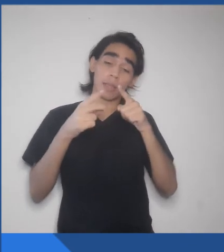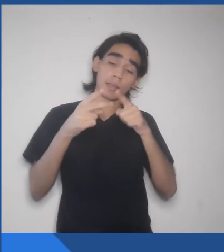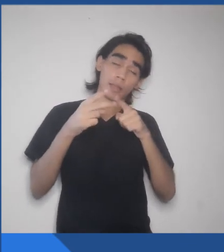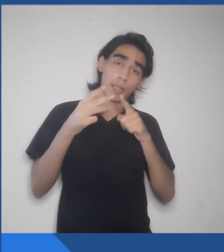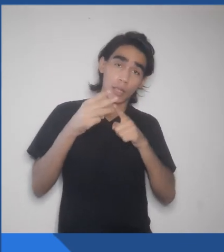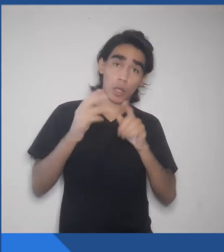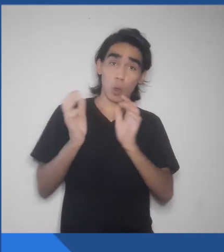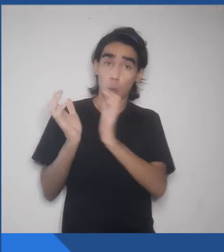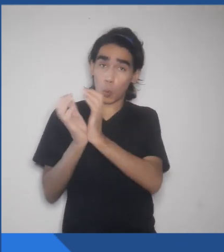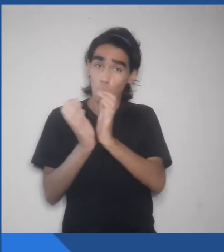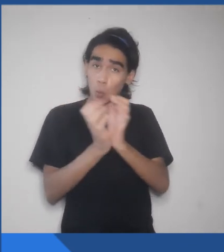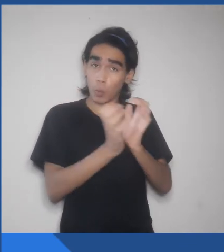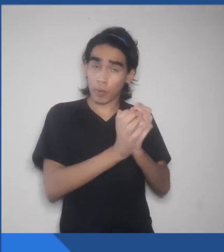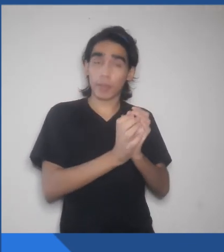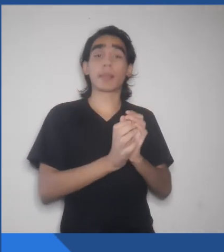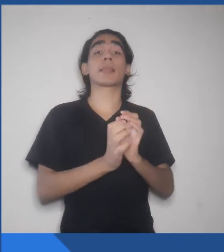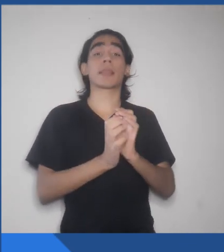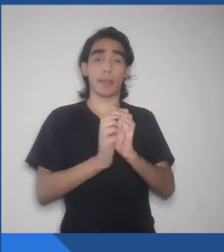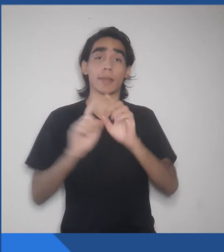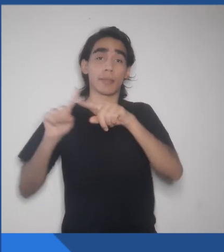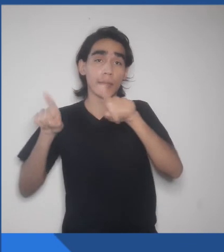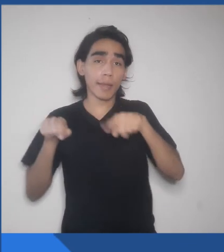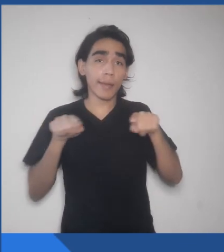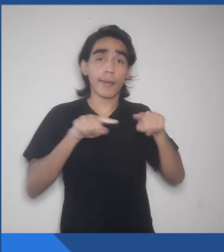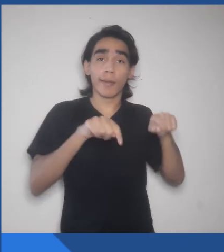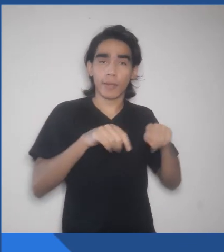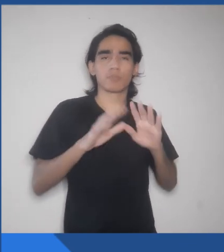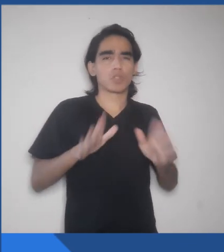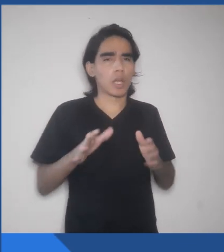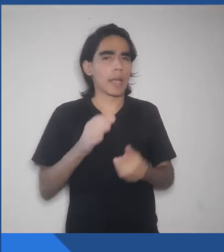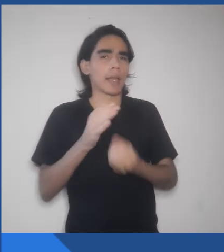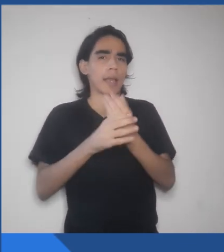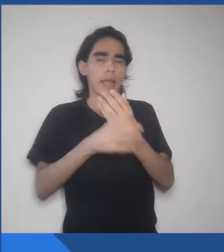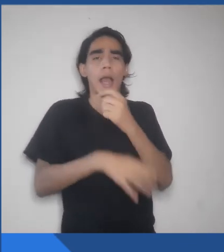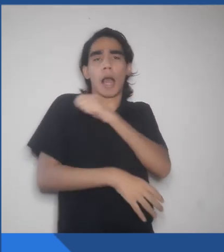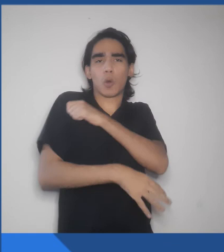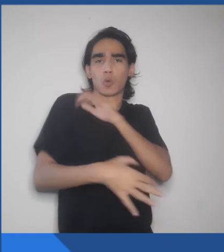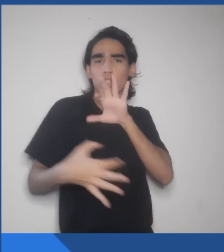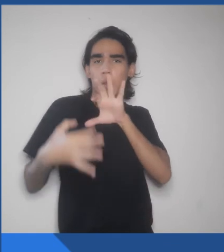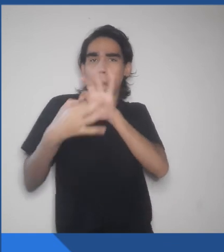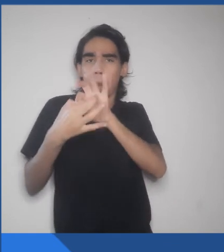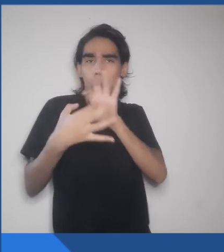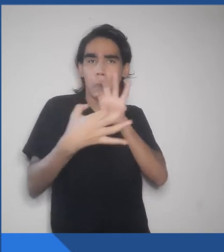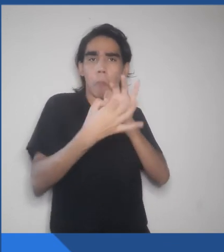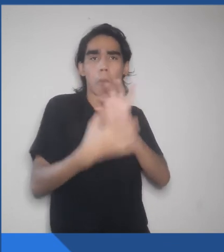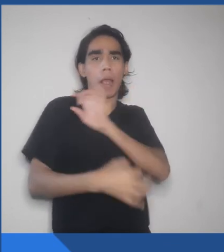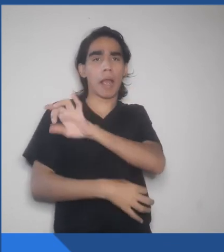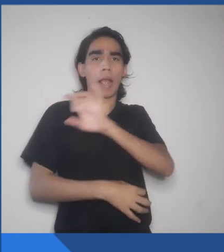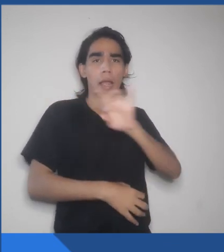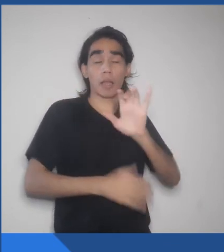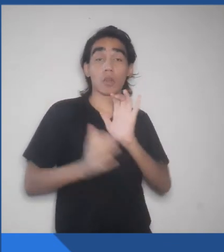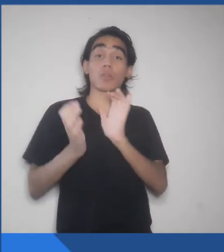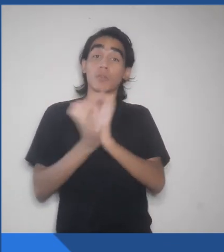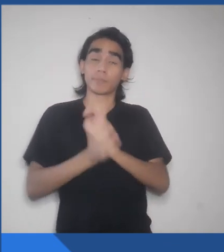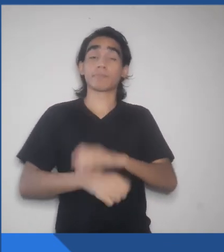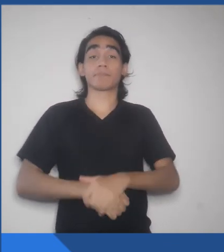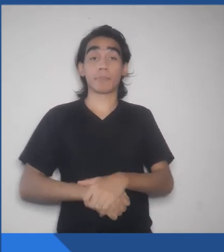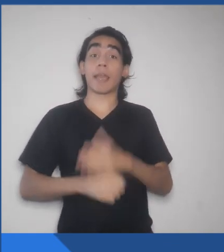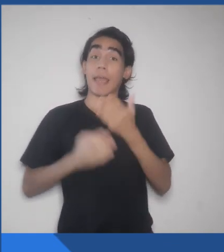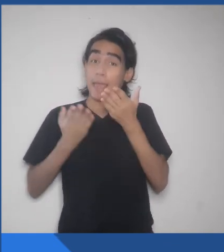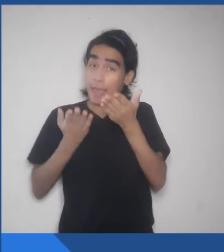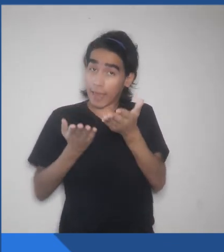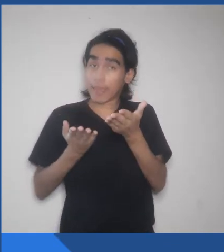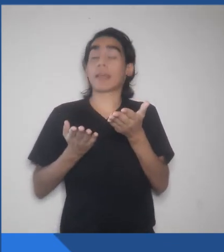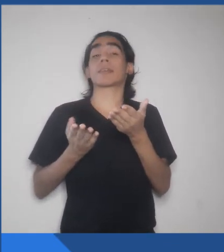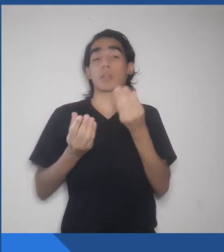3 grupos, as 3 turmas criadas e os estudantes vinculados aos grupos. Ok? Então,